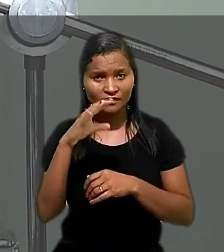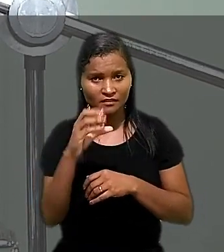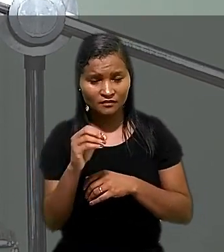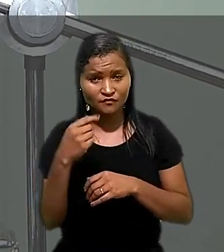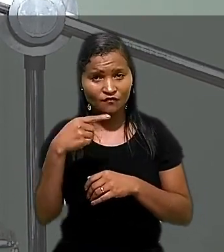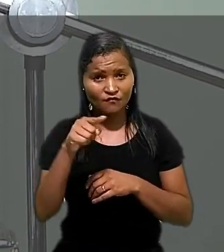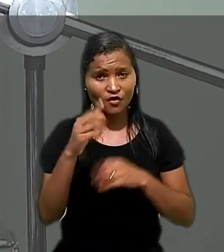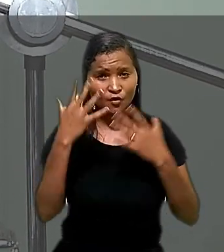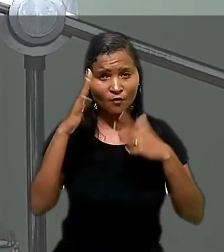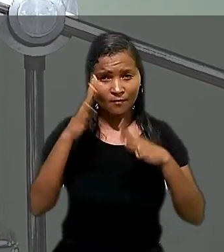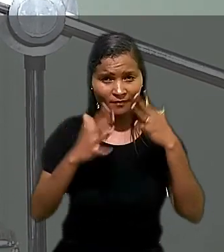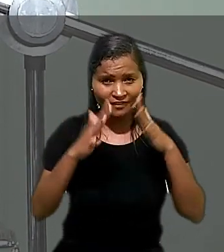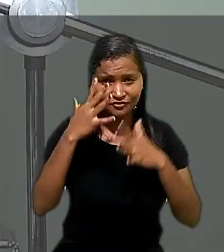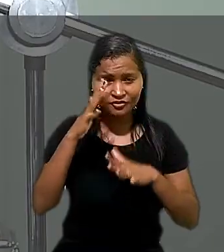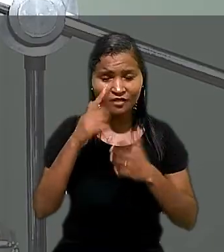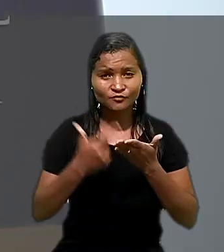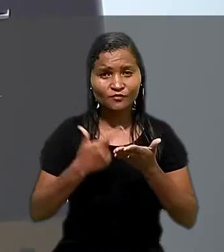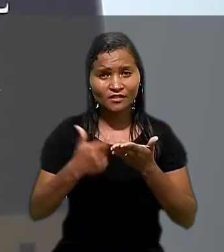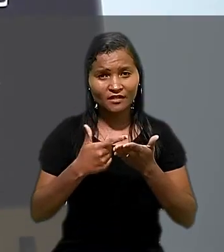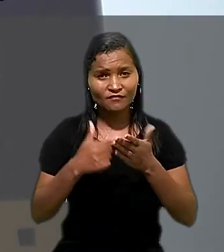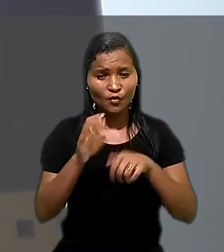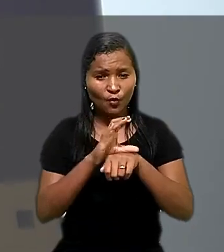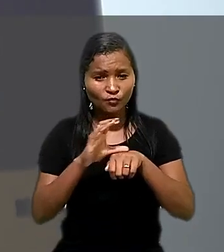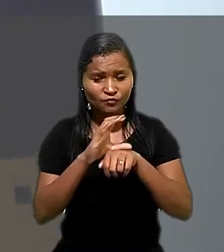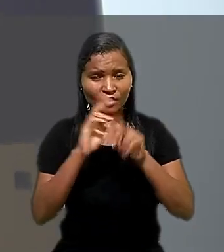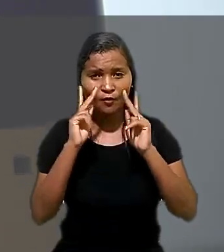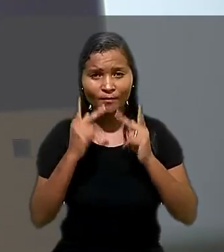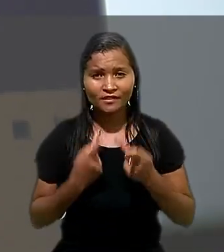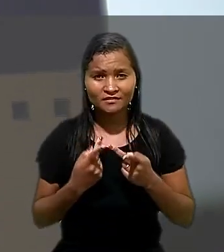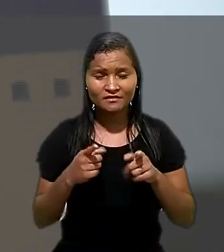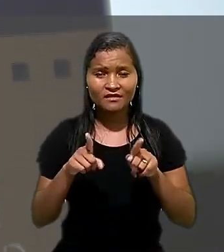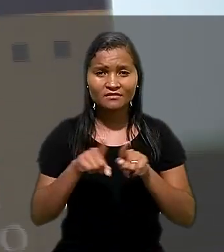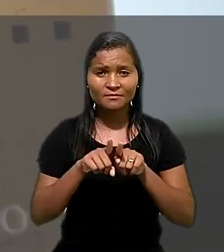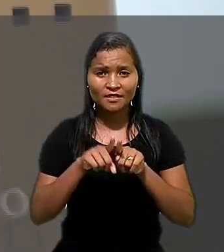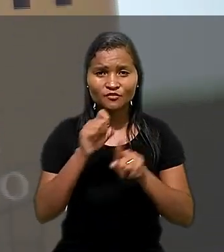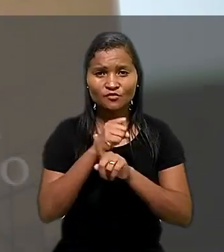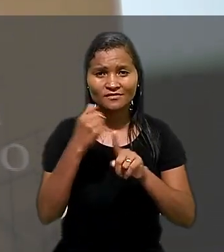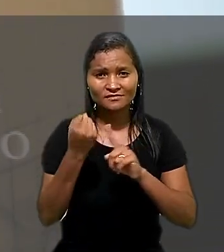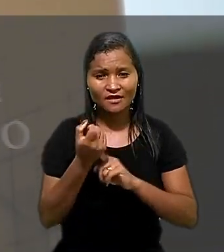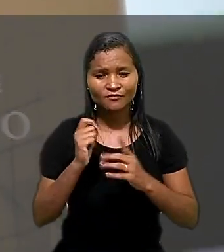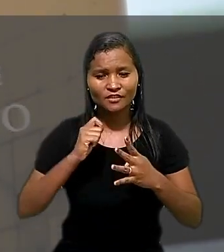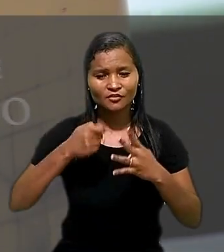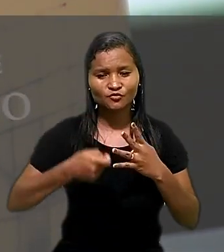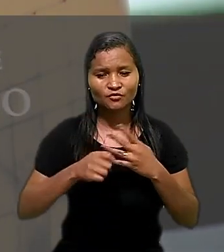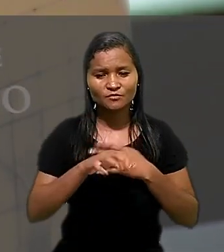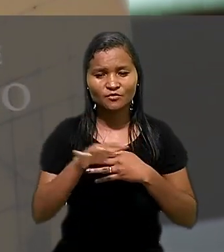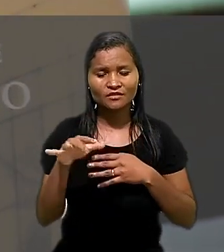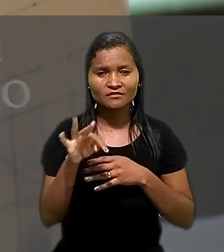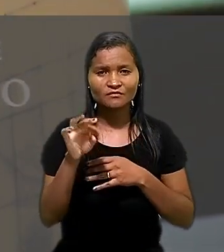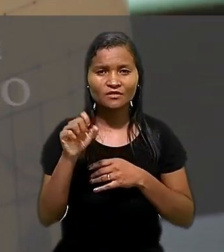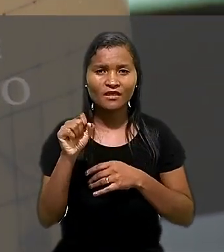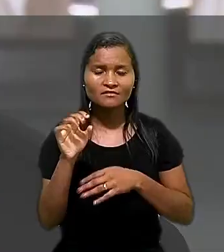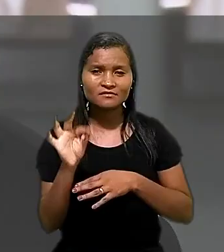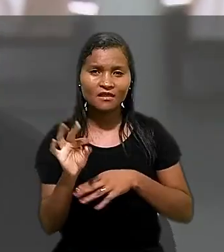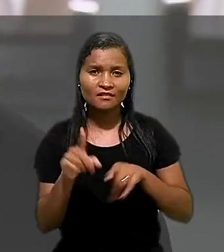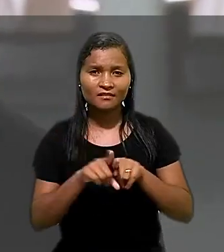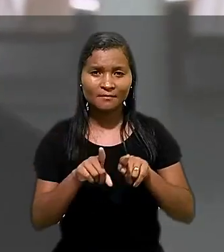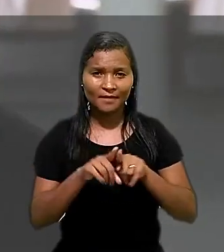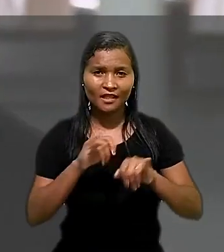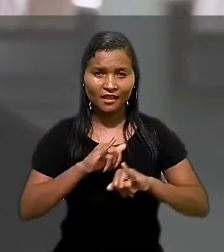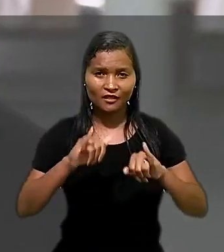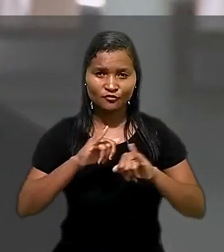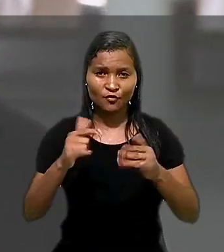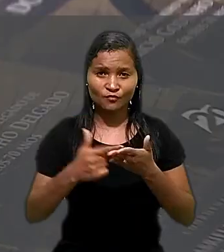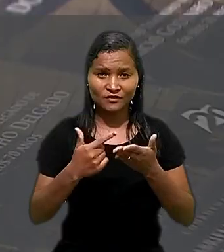Godinho Delgado, foi homenageado no livro Constitucionalismo Humanista e Social na Jurisprudência do TST. Ele